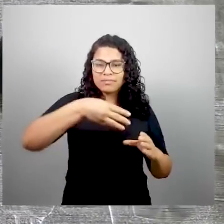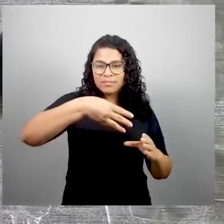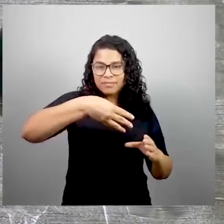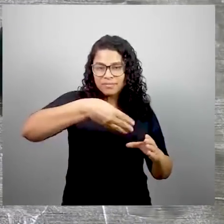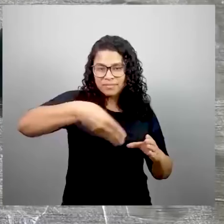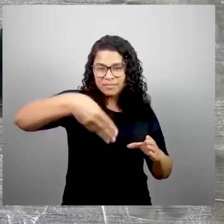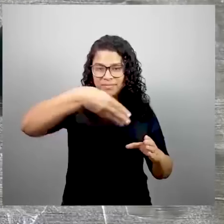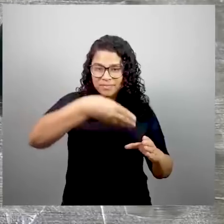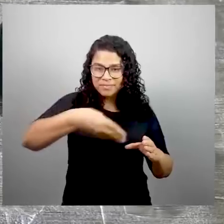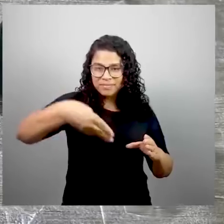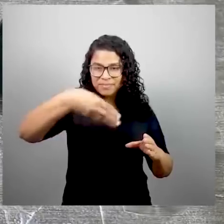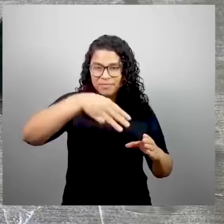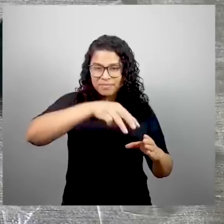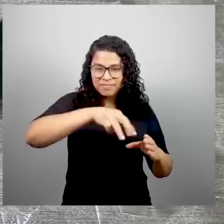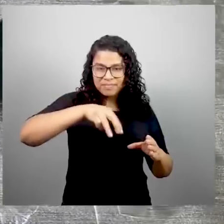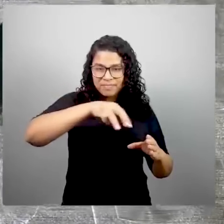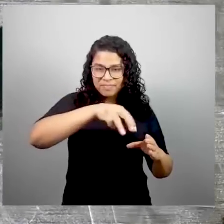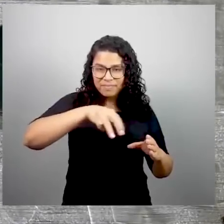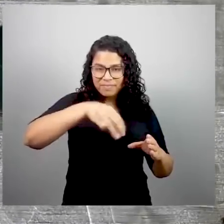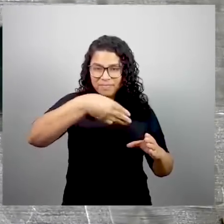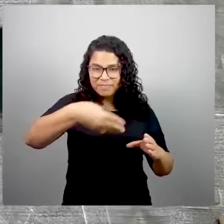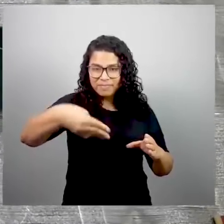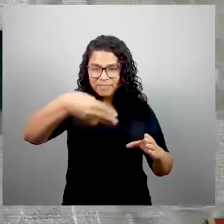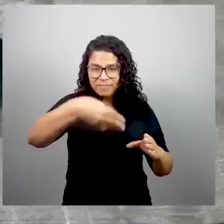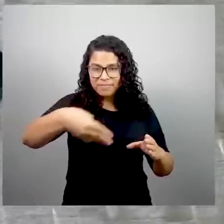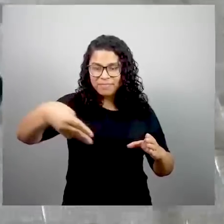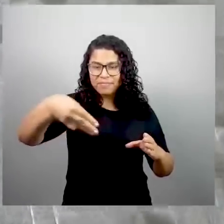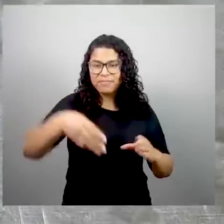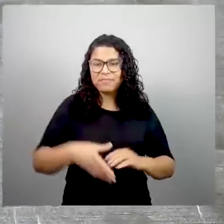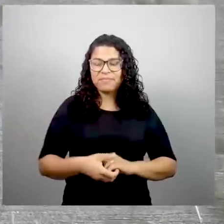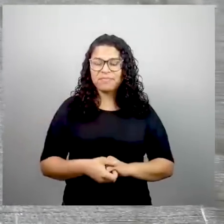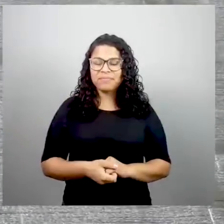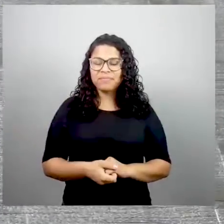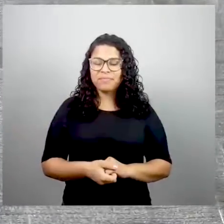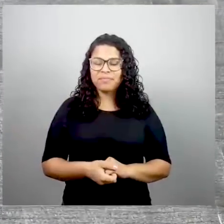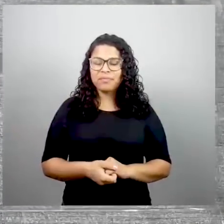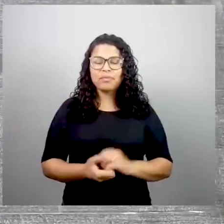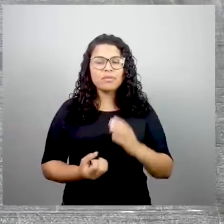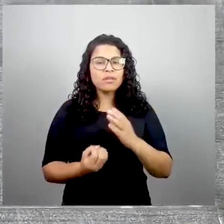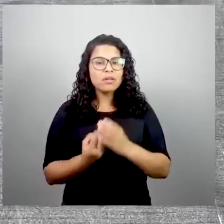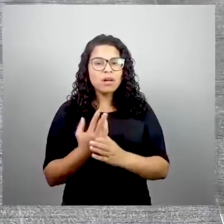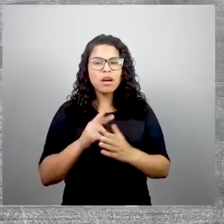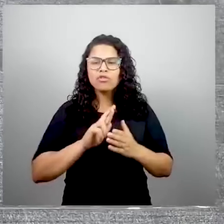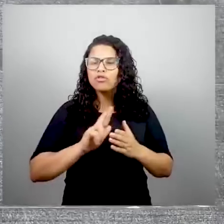Vocês vão criando, tá bom? Eu vou parar por aqui. Mas tá vendo que dá pra criar